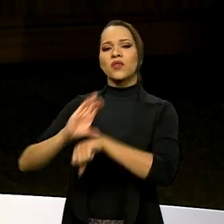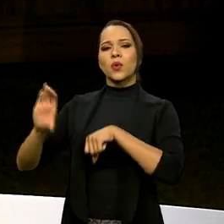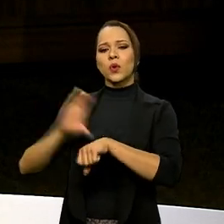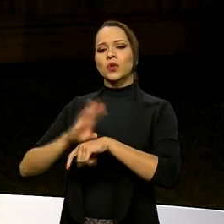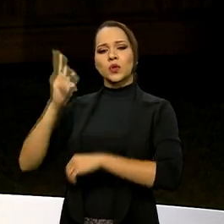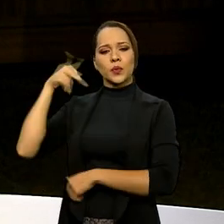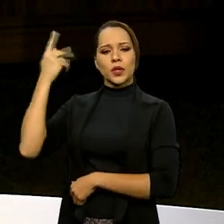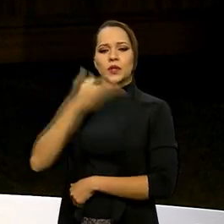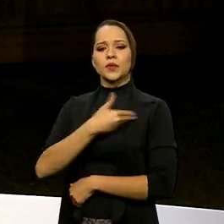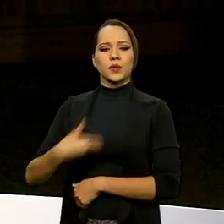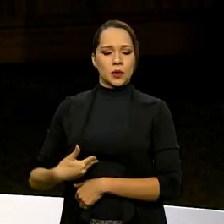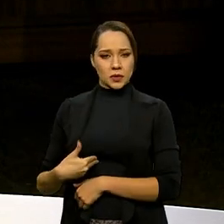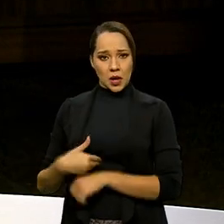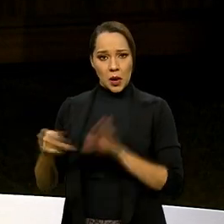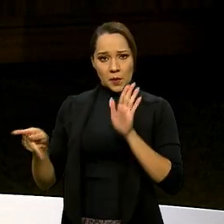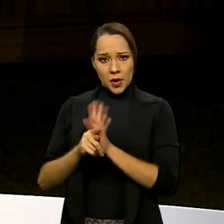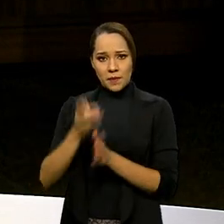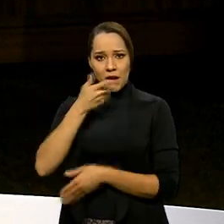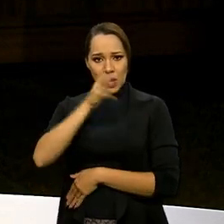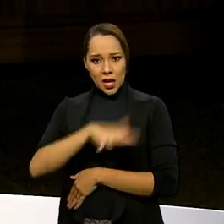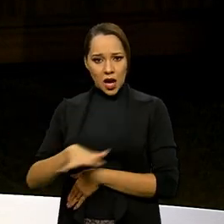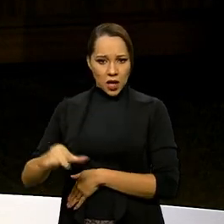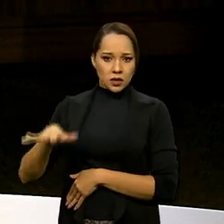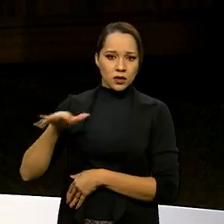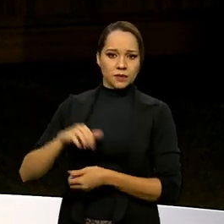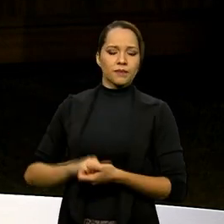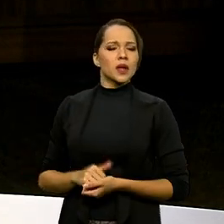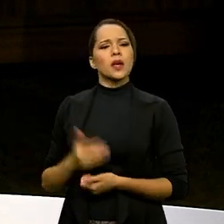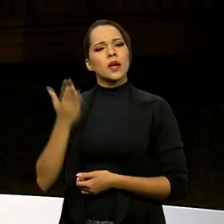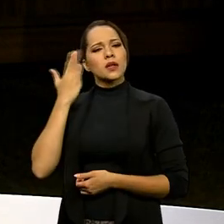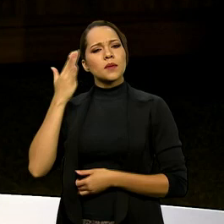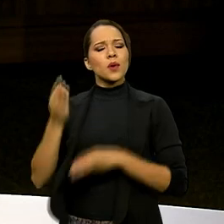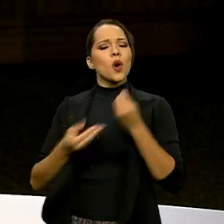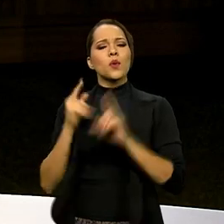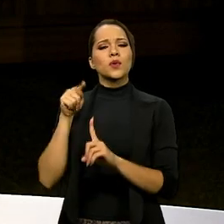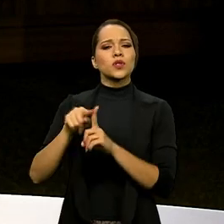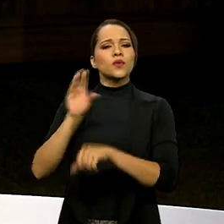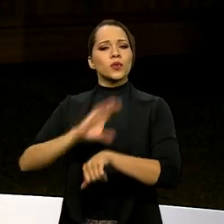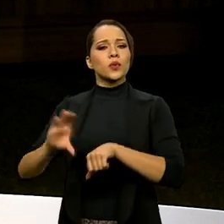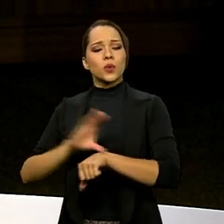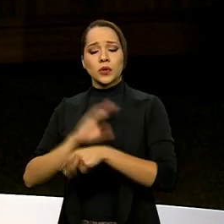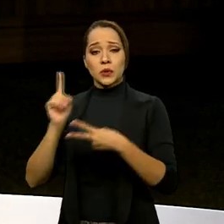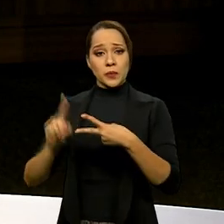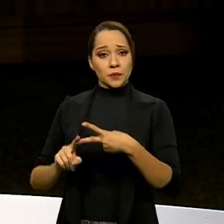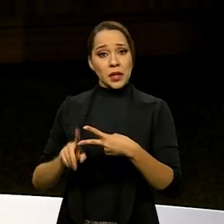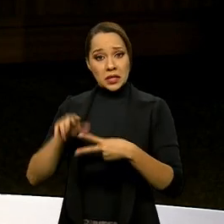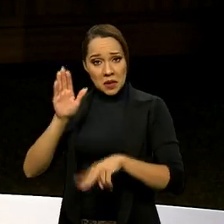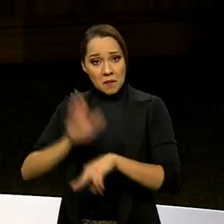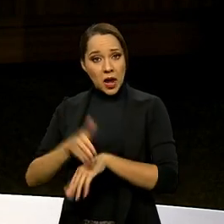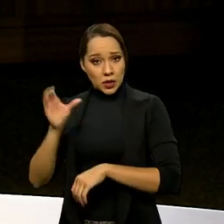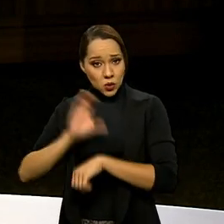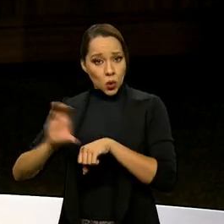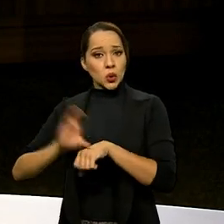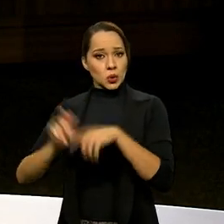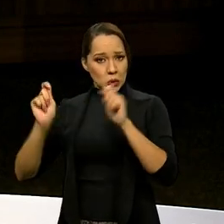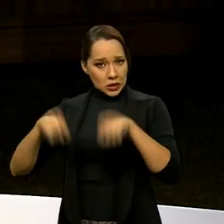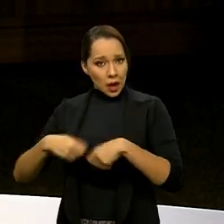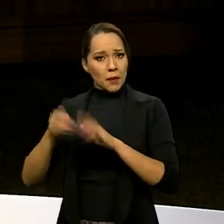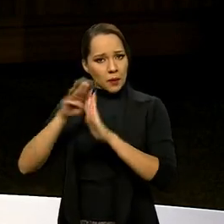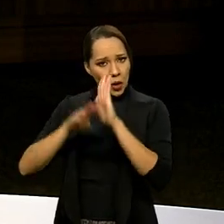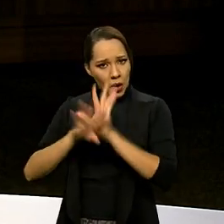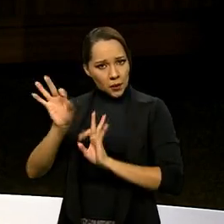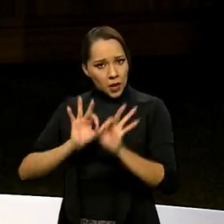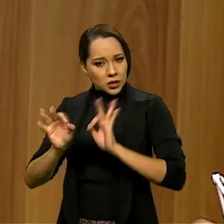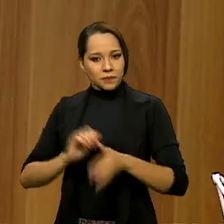sobre políticas públicas para a primeira infância. Eu queria saber primeiro qual é o objetivo desse curso e se mais cursos também estão sendo